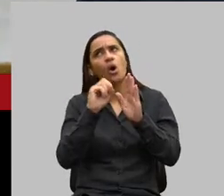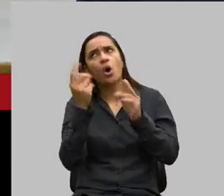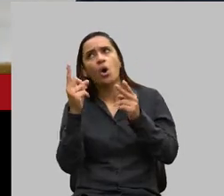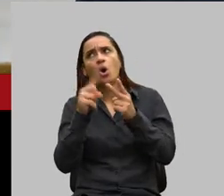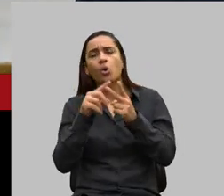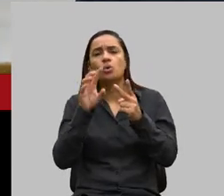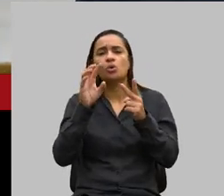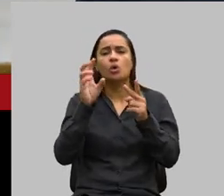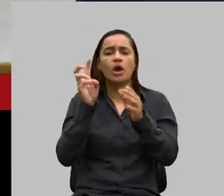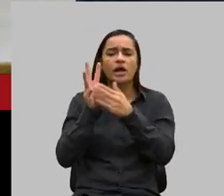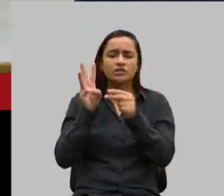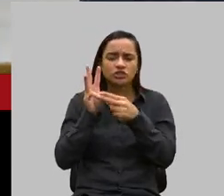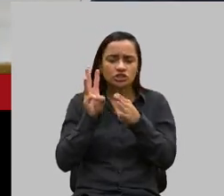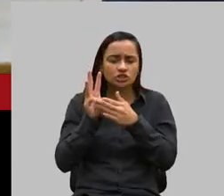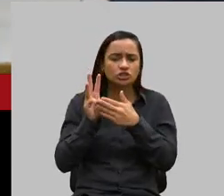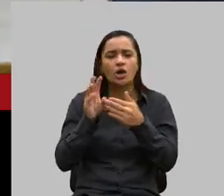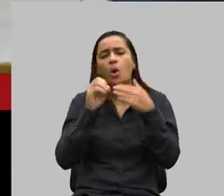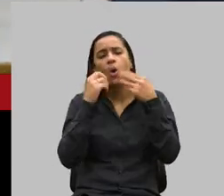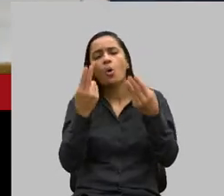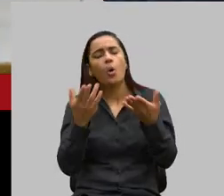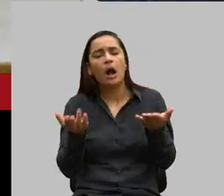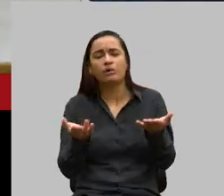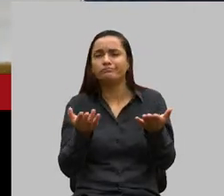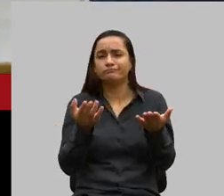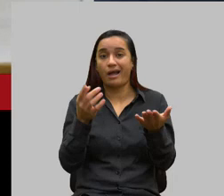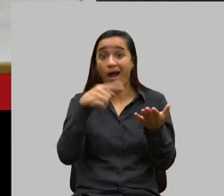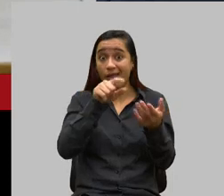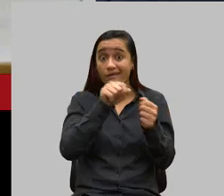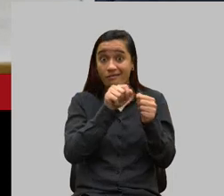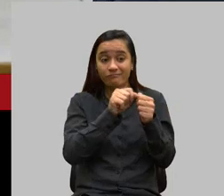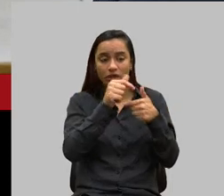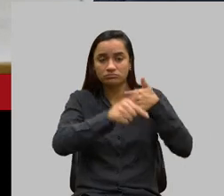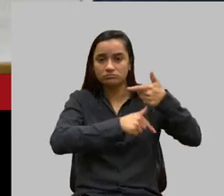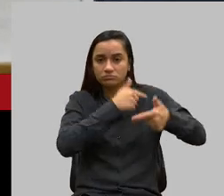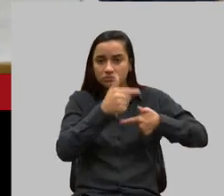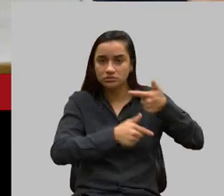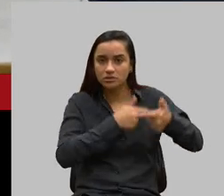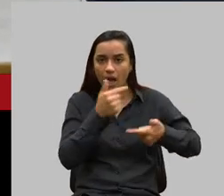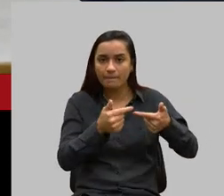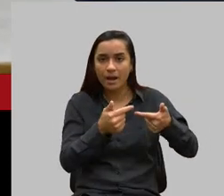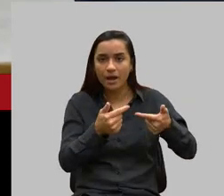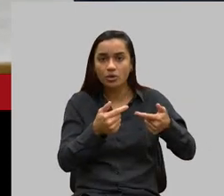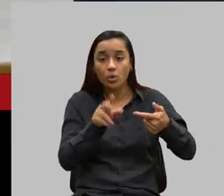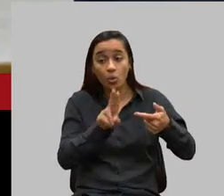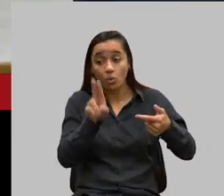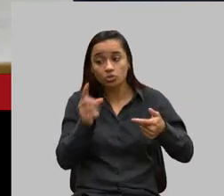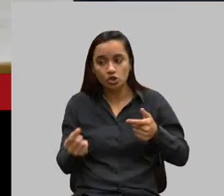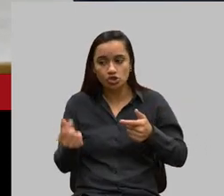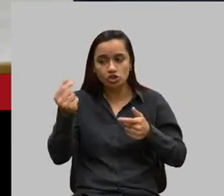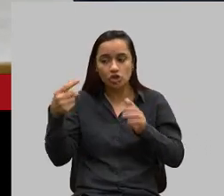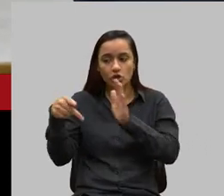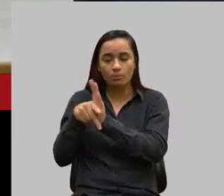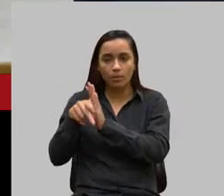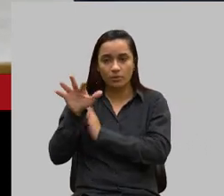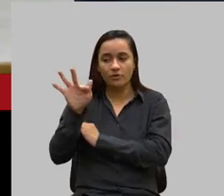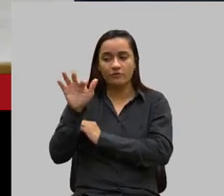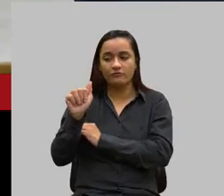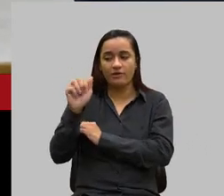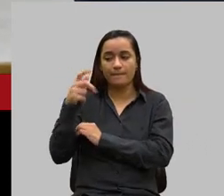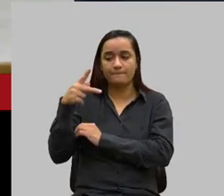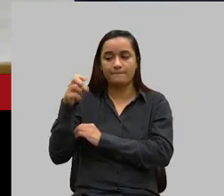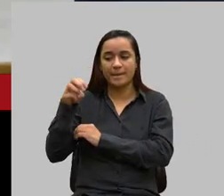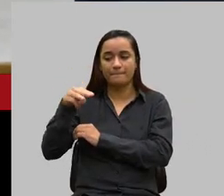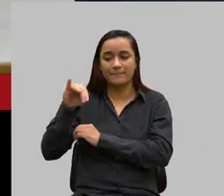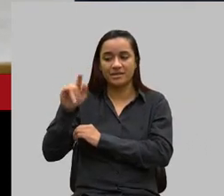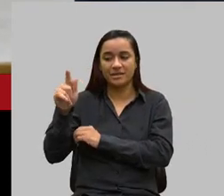indígena né E aí ele faz um trabalho com dinheiro da fapemig ganha o dinheiro